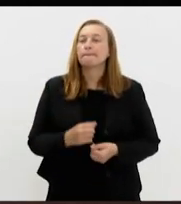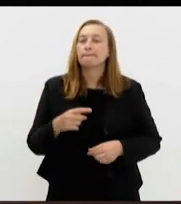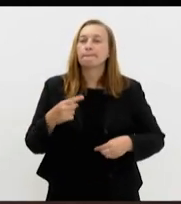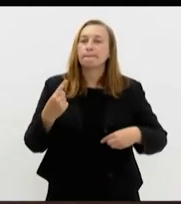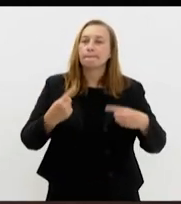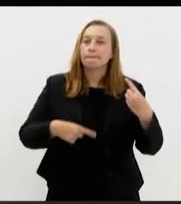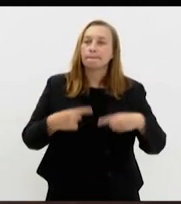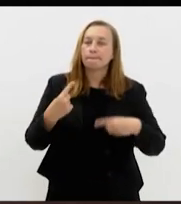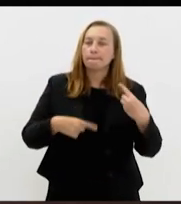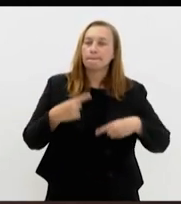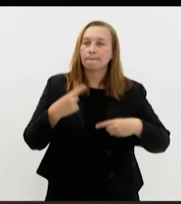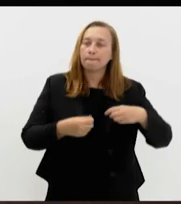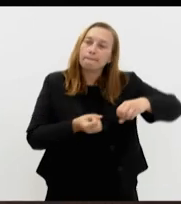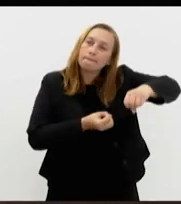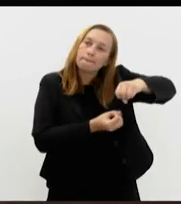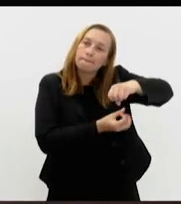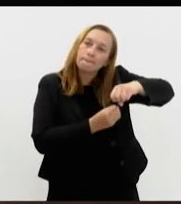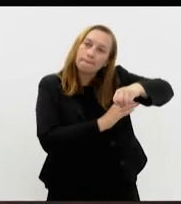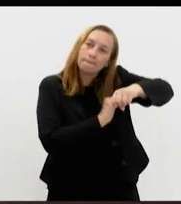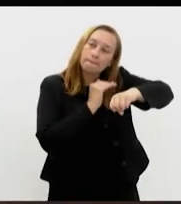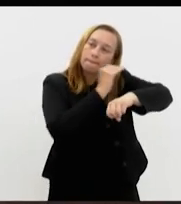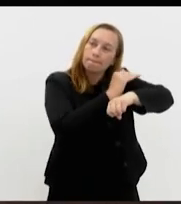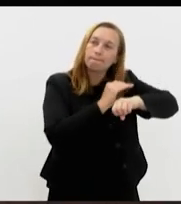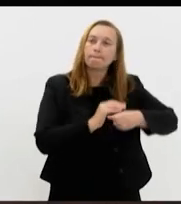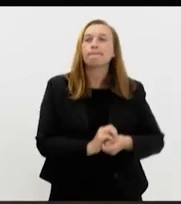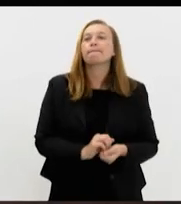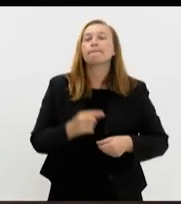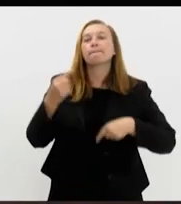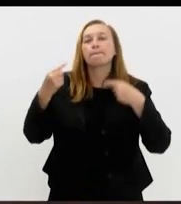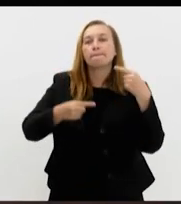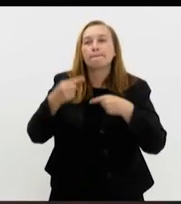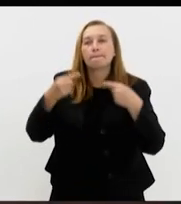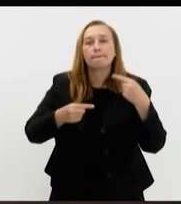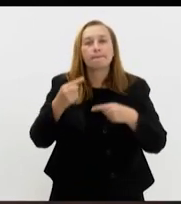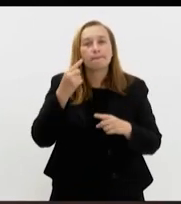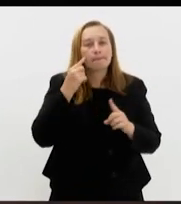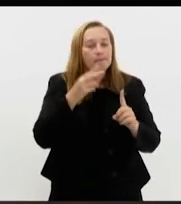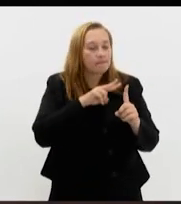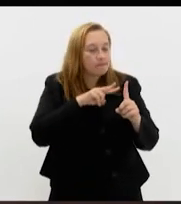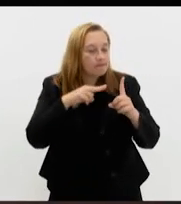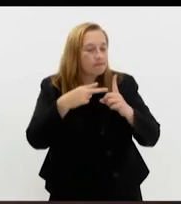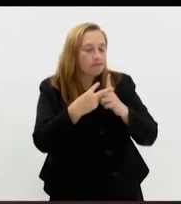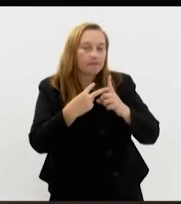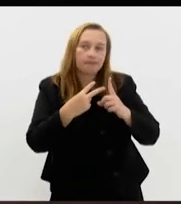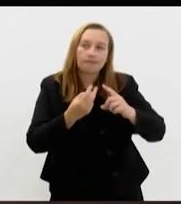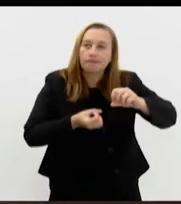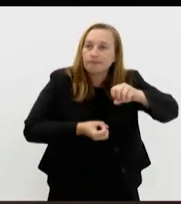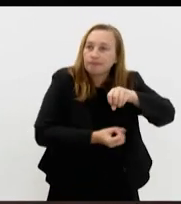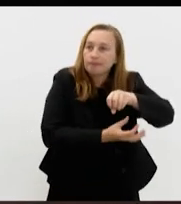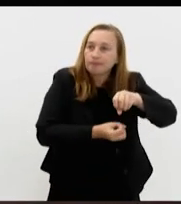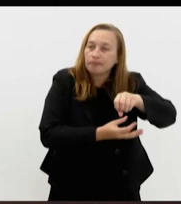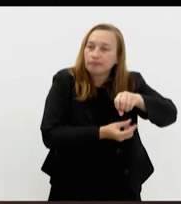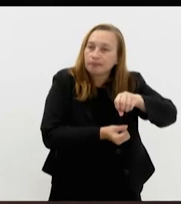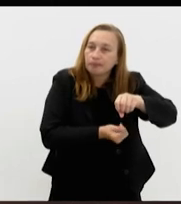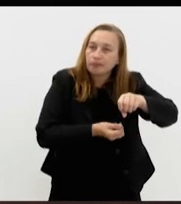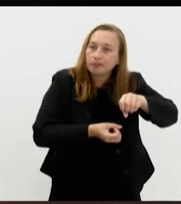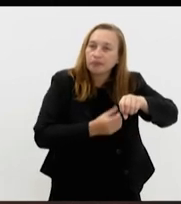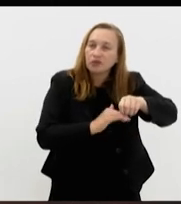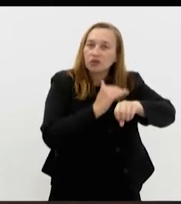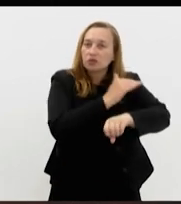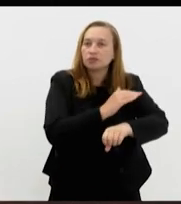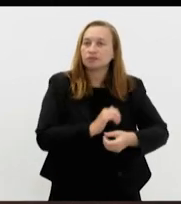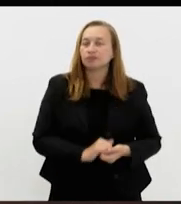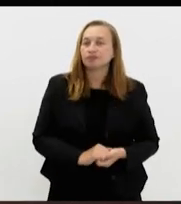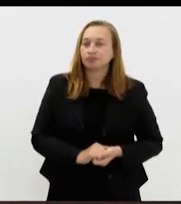Fundo Soberano, nós fizemos um debate olhando para esse Fundo Soberano, que não é uma colcha